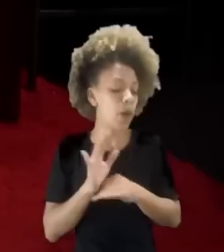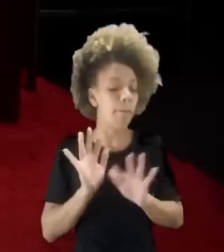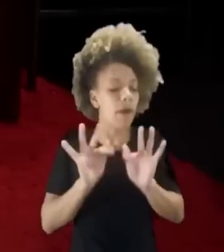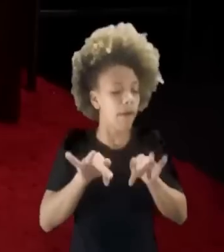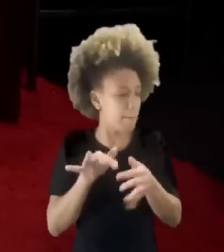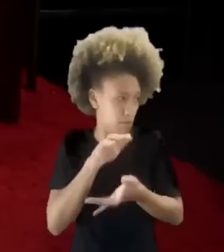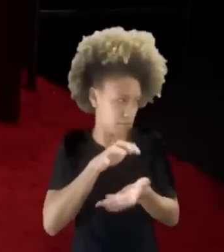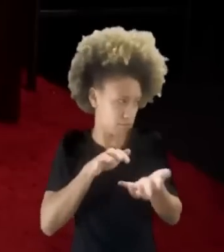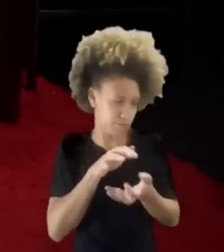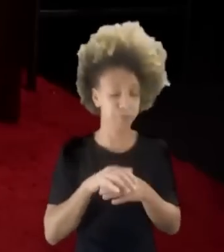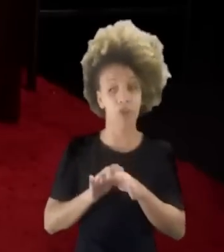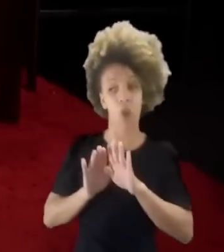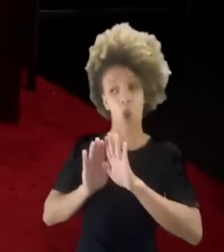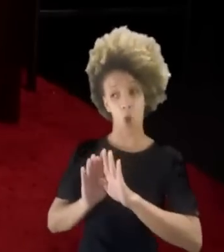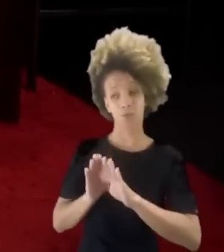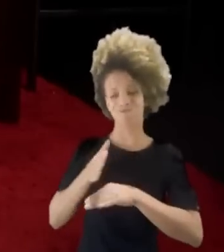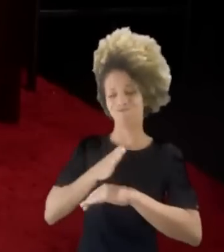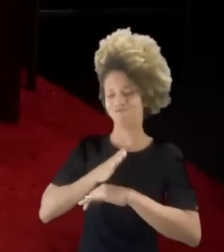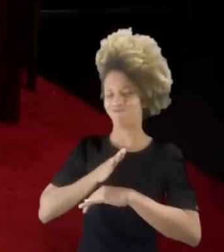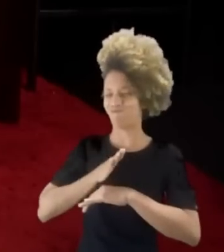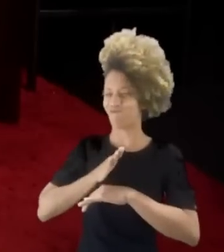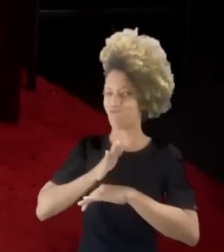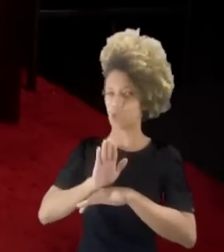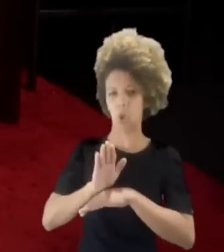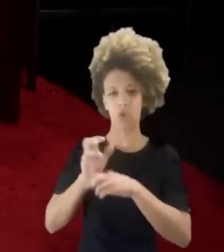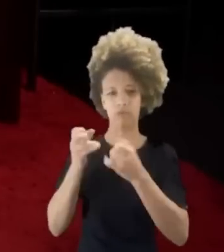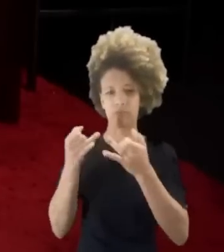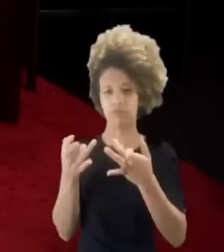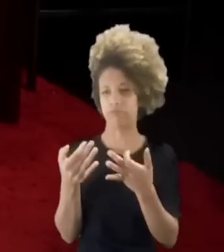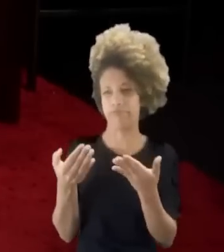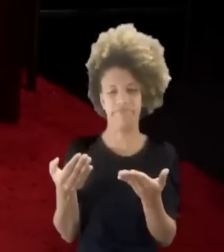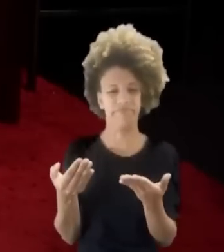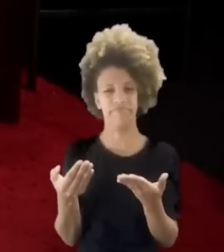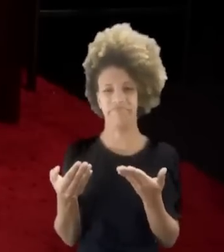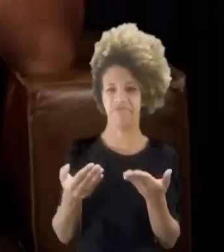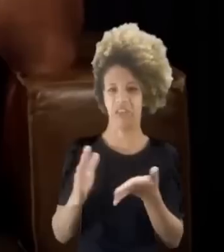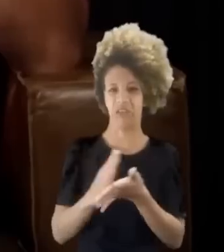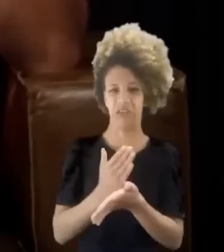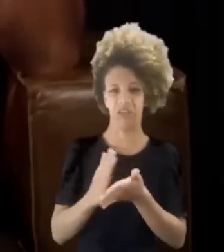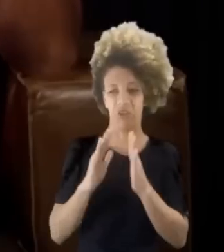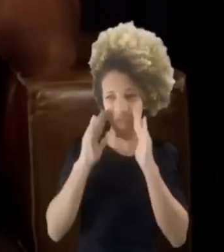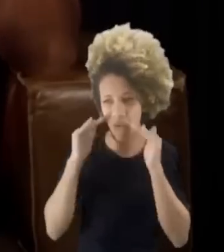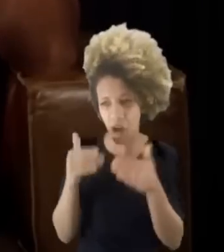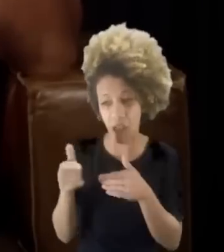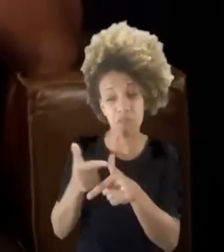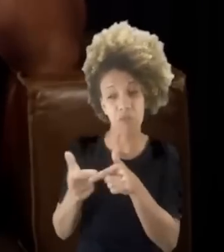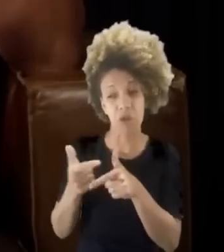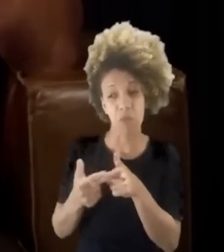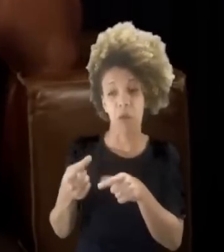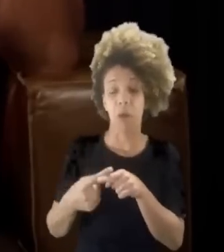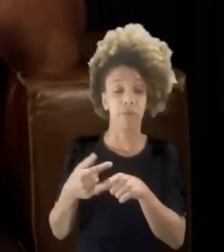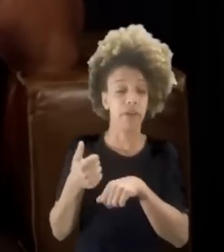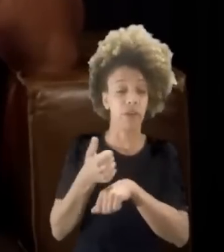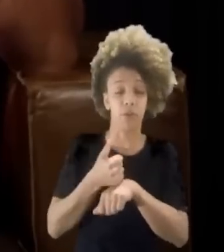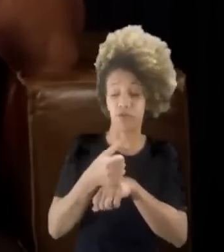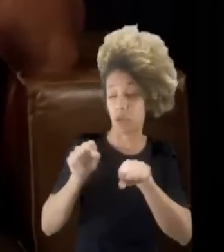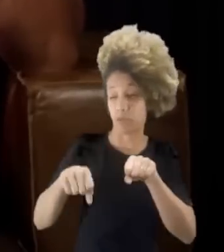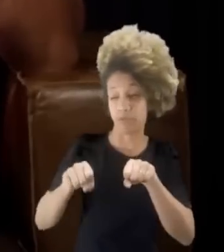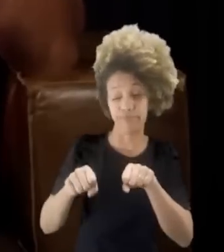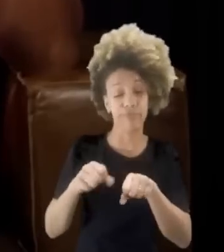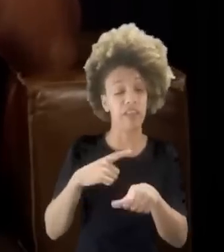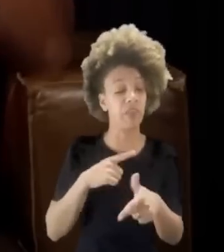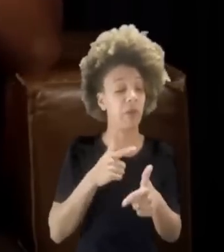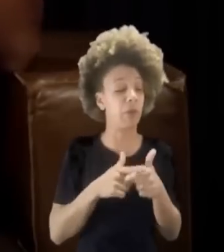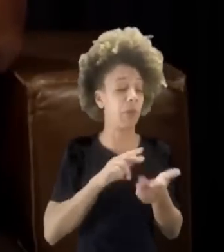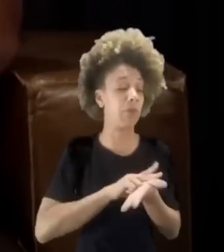essa polêmica eu não gosto muito de de focar nesse problema que os entregadores têm tantos problemas irmão